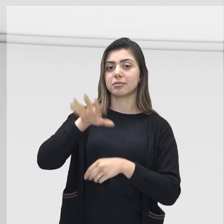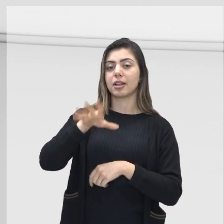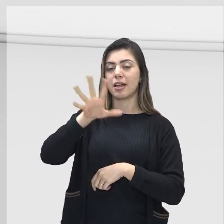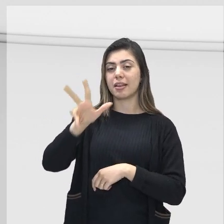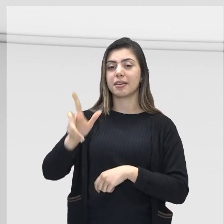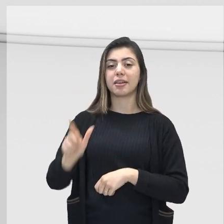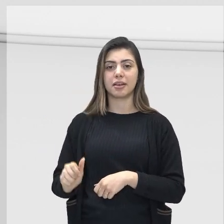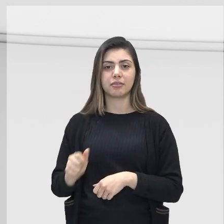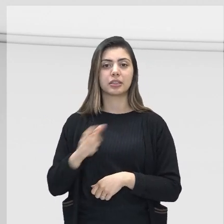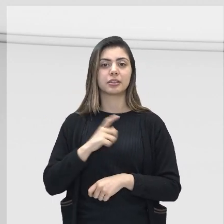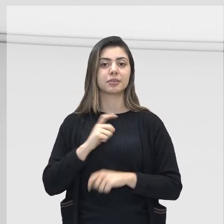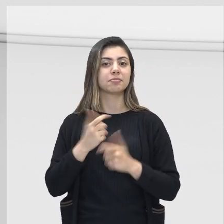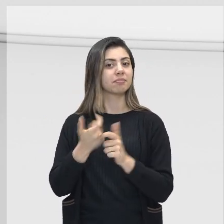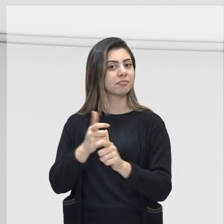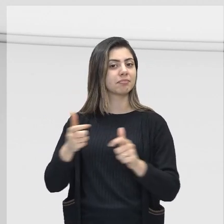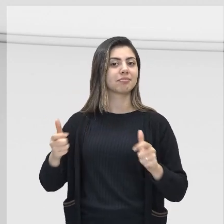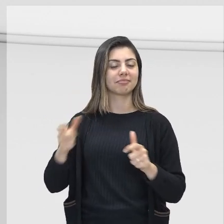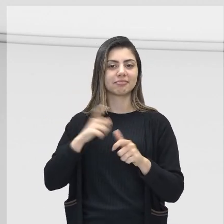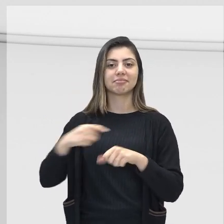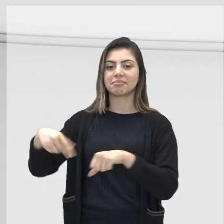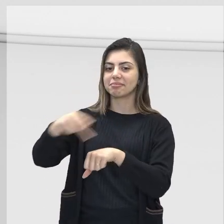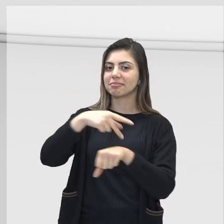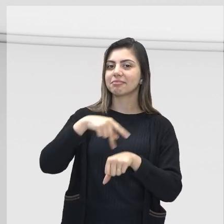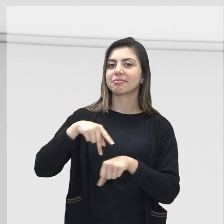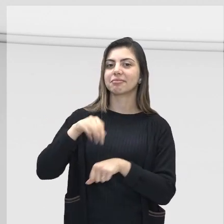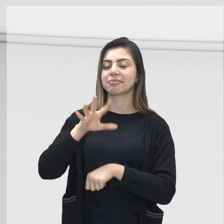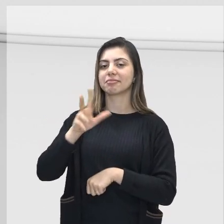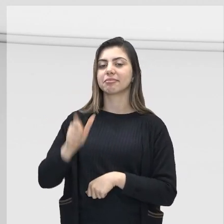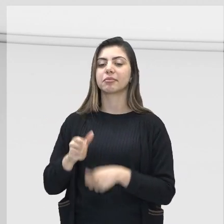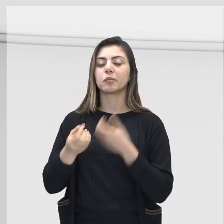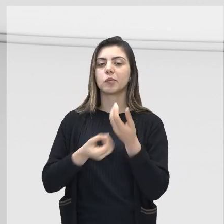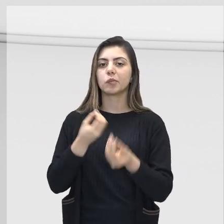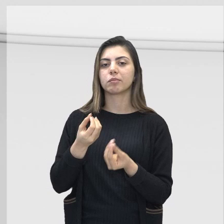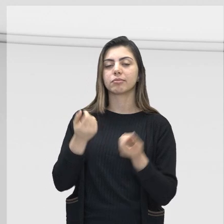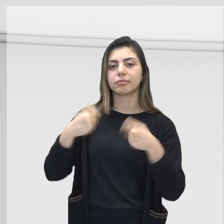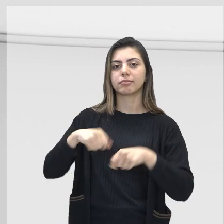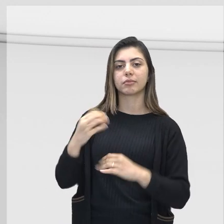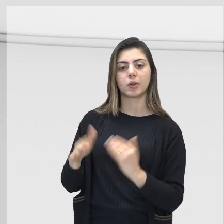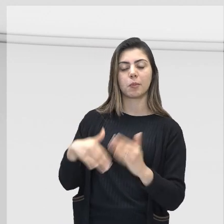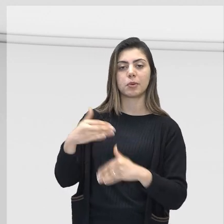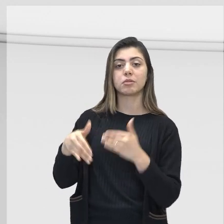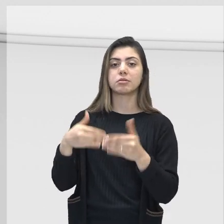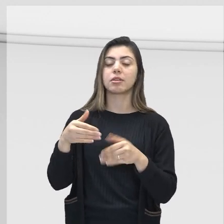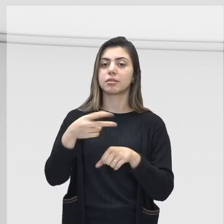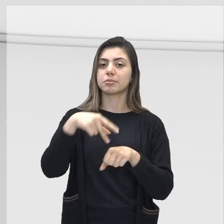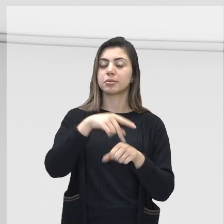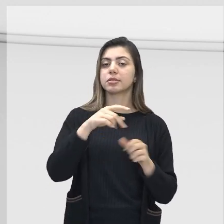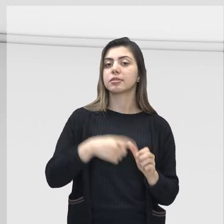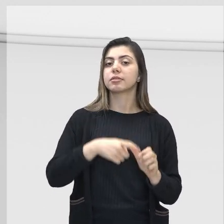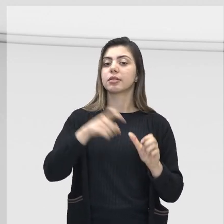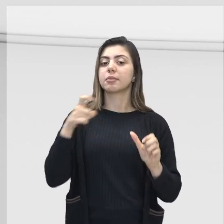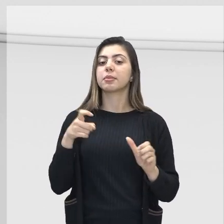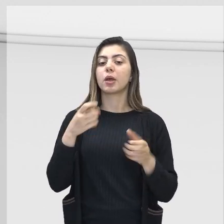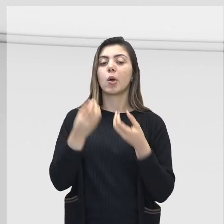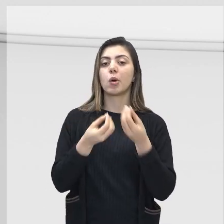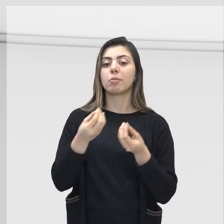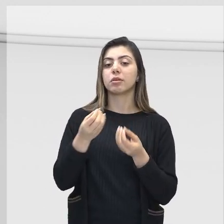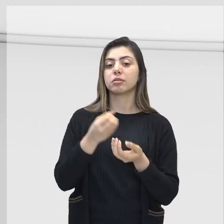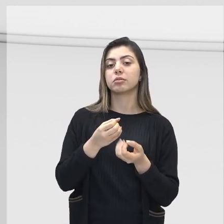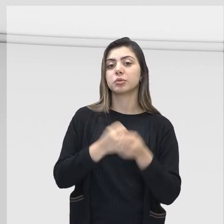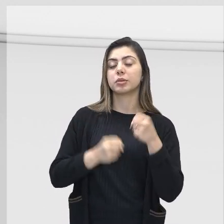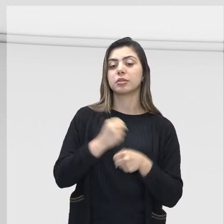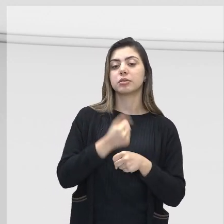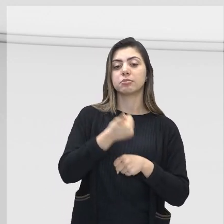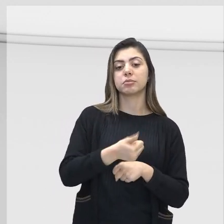dos países que compõem ali o continente africano, eles conseguiram o seu processo de independência, em especial, a partir de